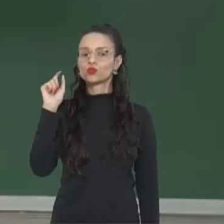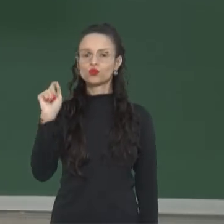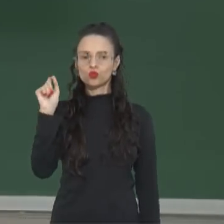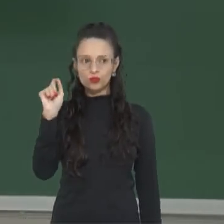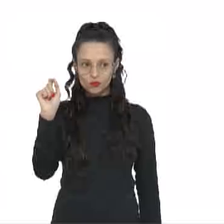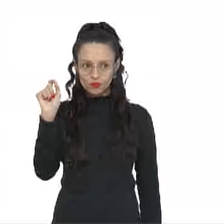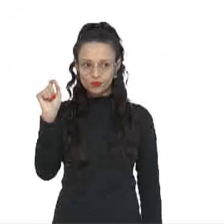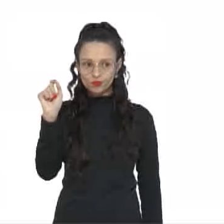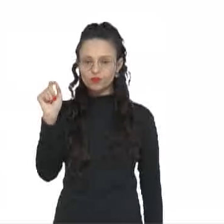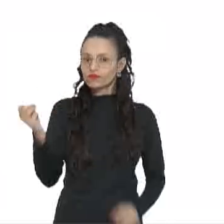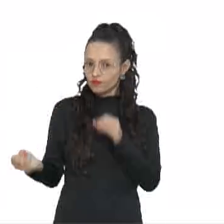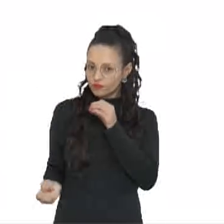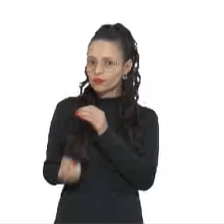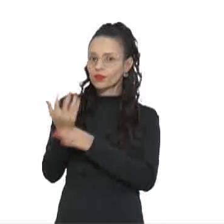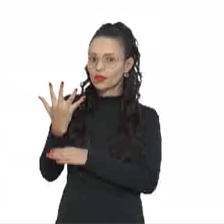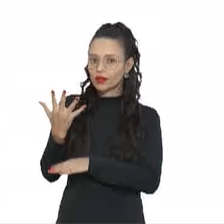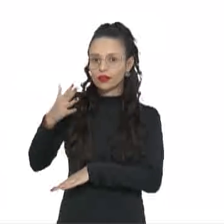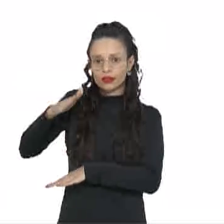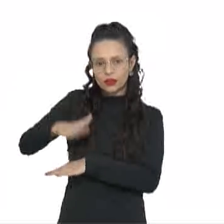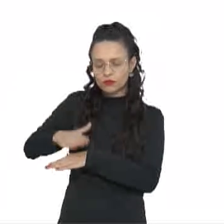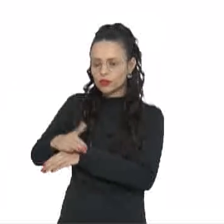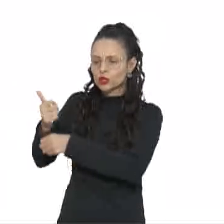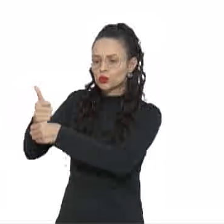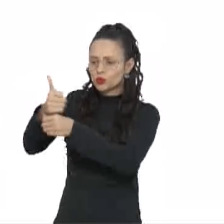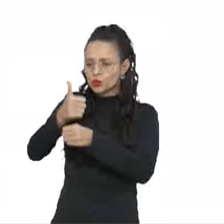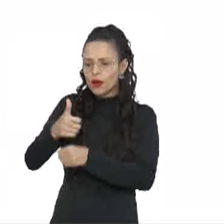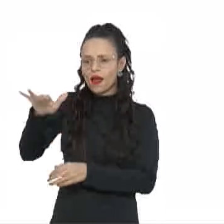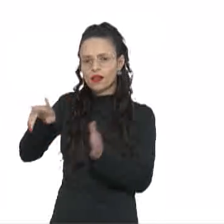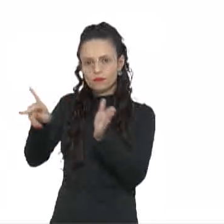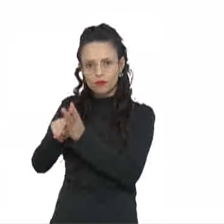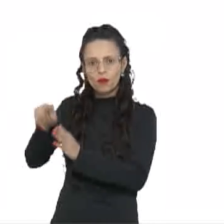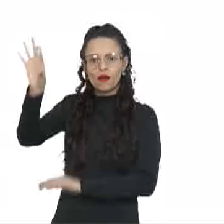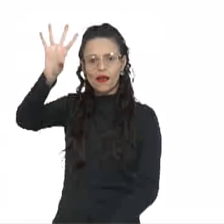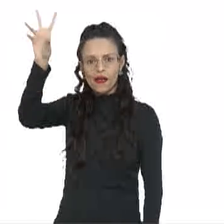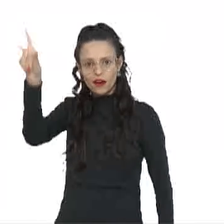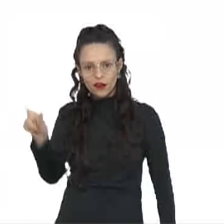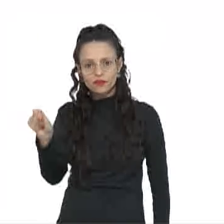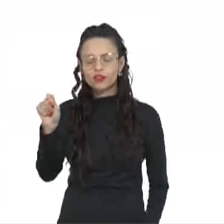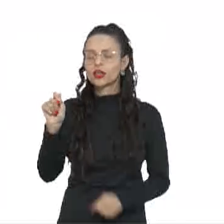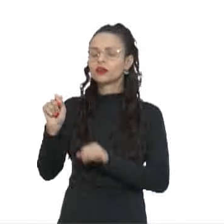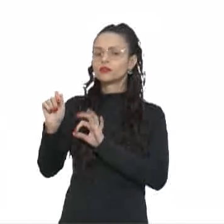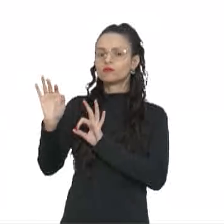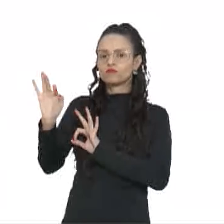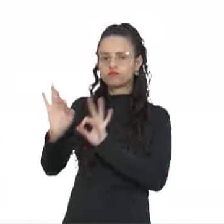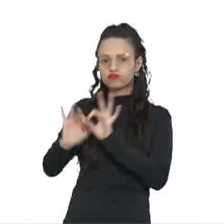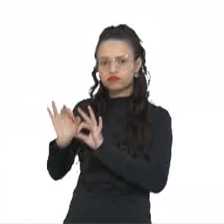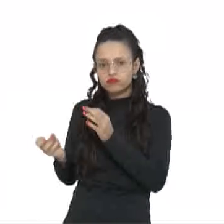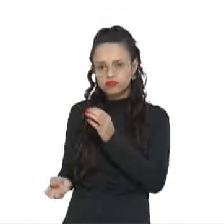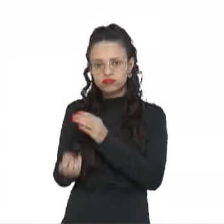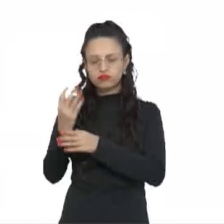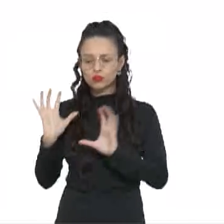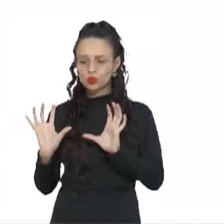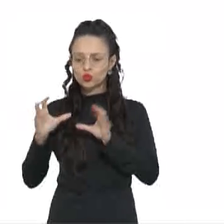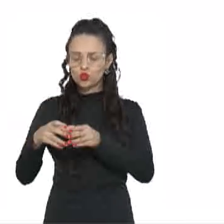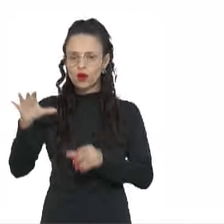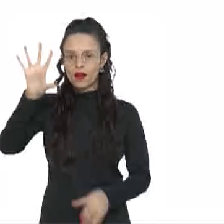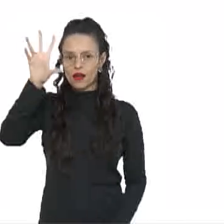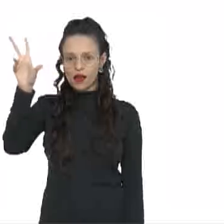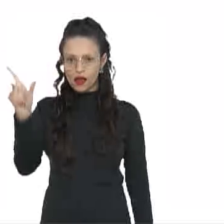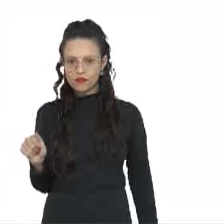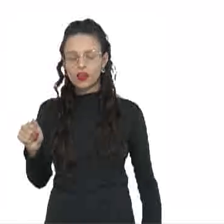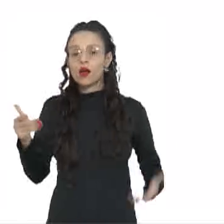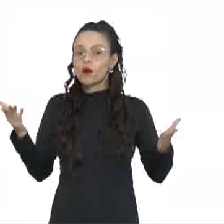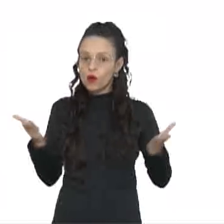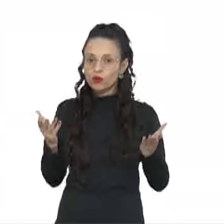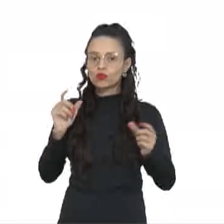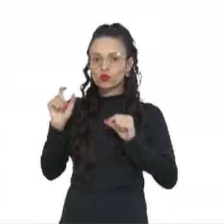1963, foi criado por chefes de Estado africanos a Organização da Unidade Africana, conhecida